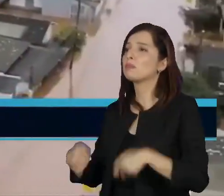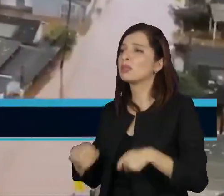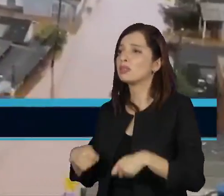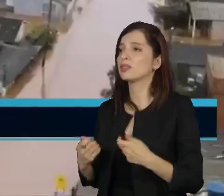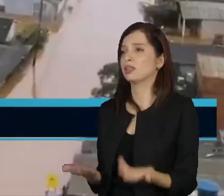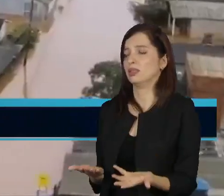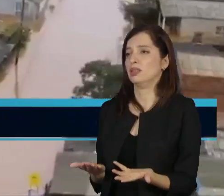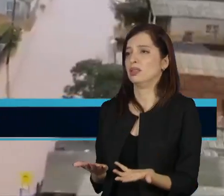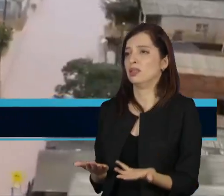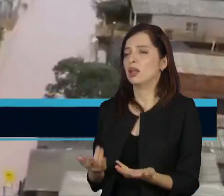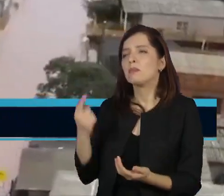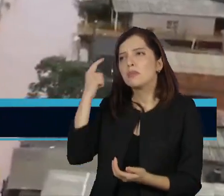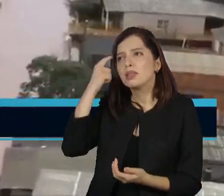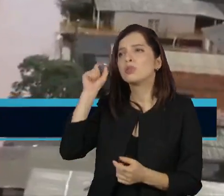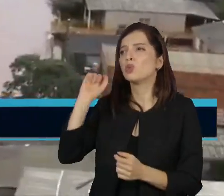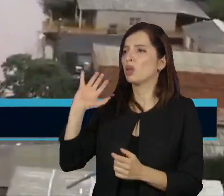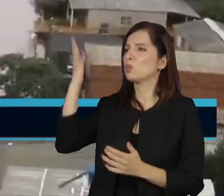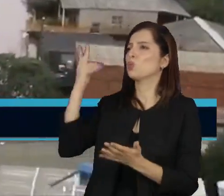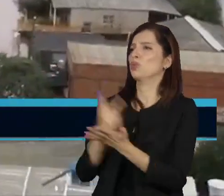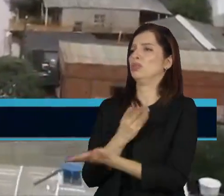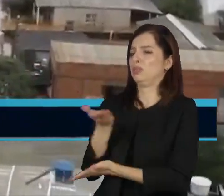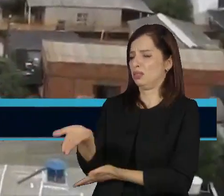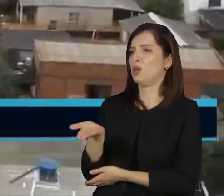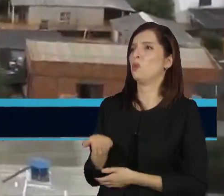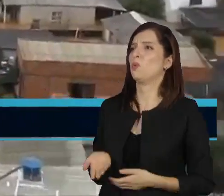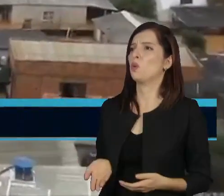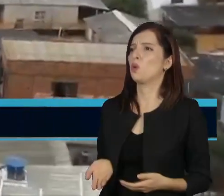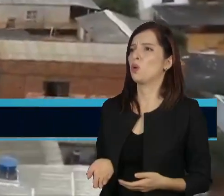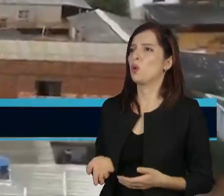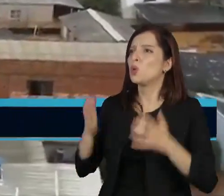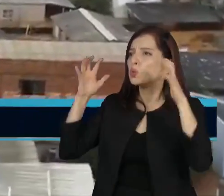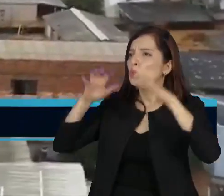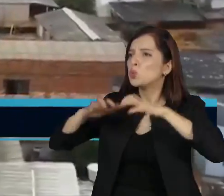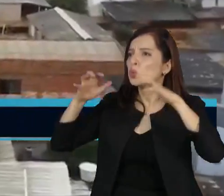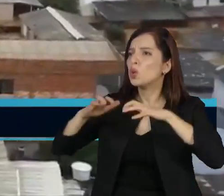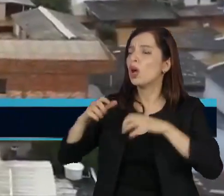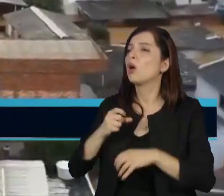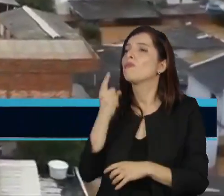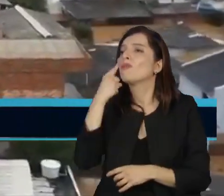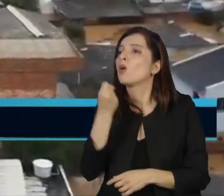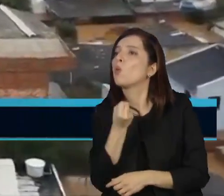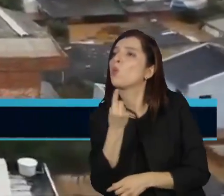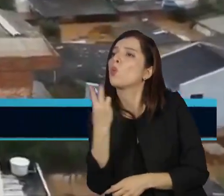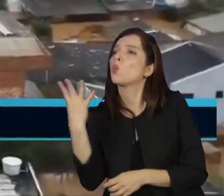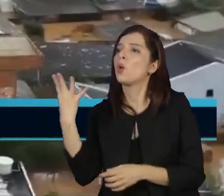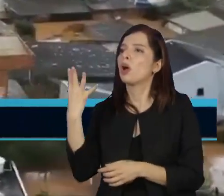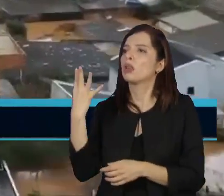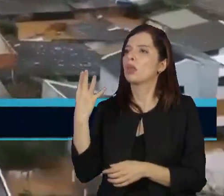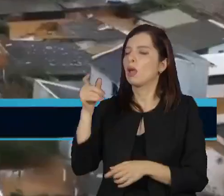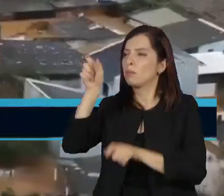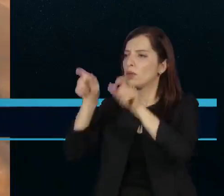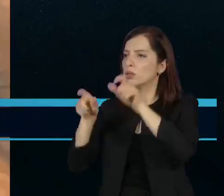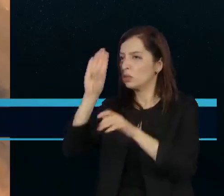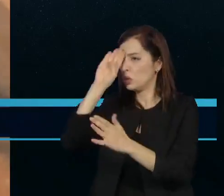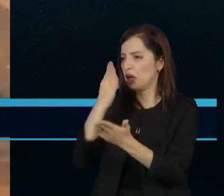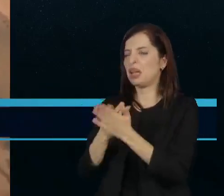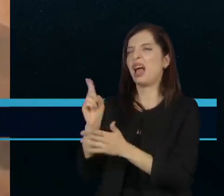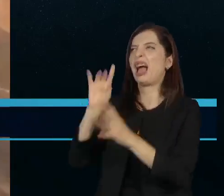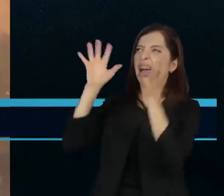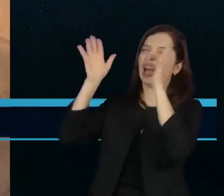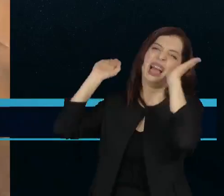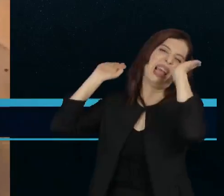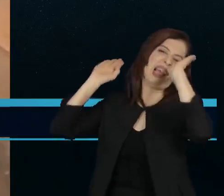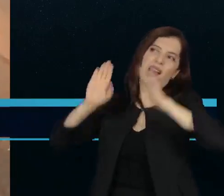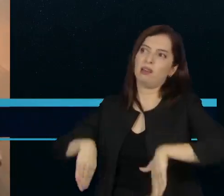curso, existe negacionista, como tem gente que nega a chegada do homem à Lua,